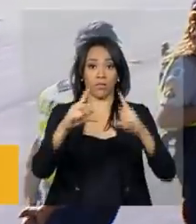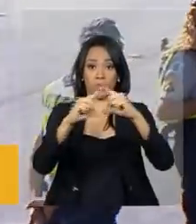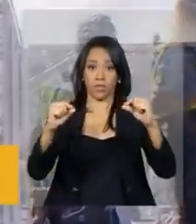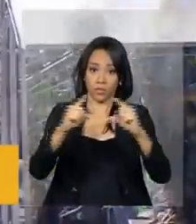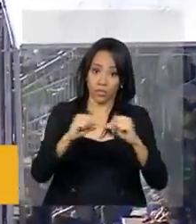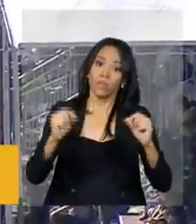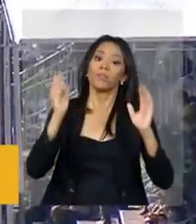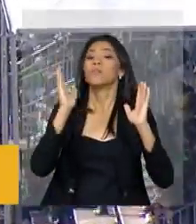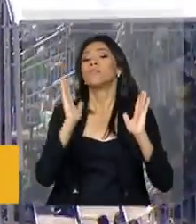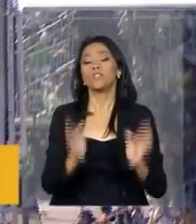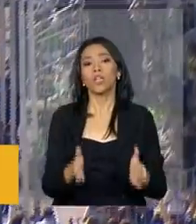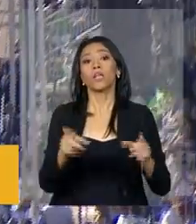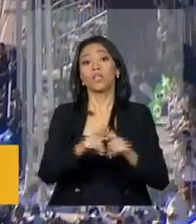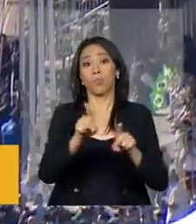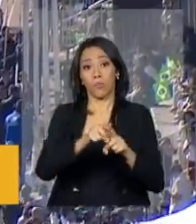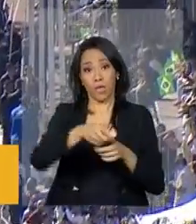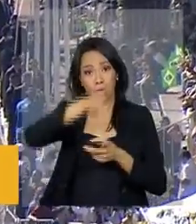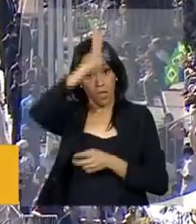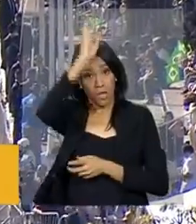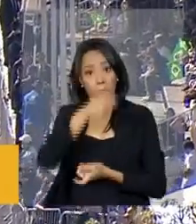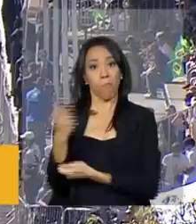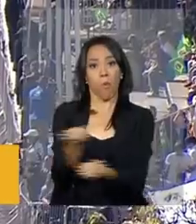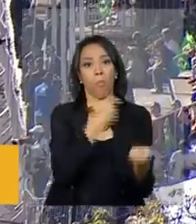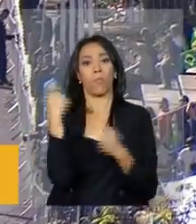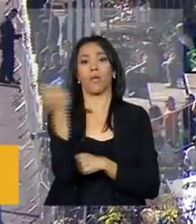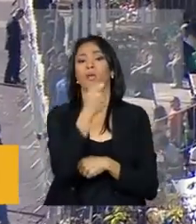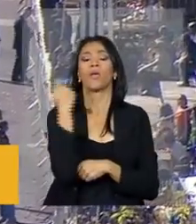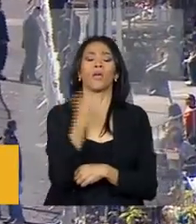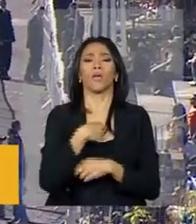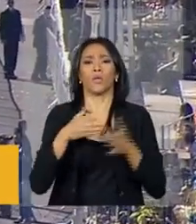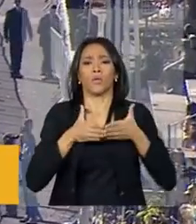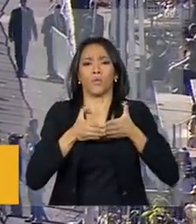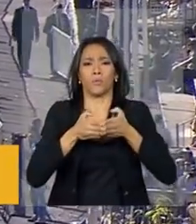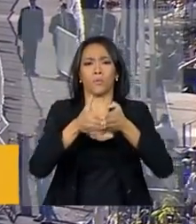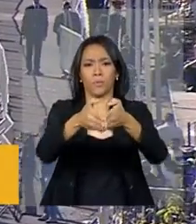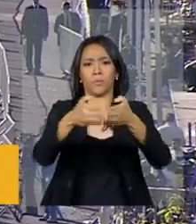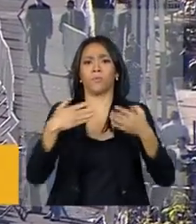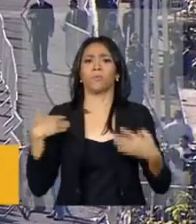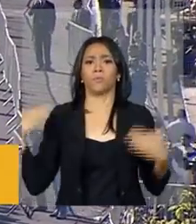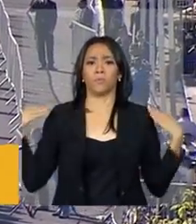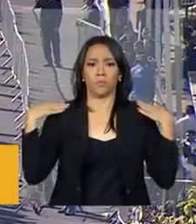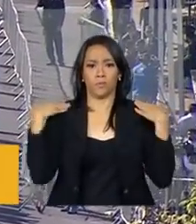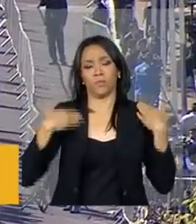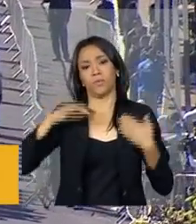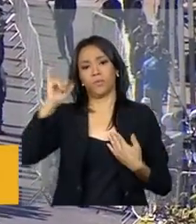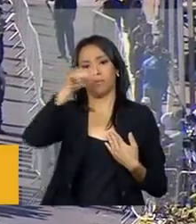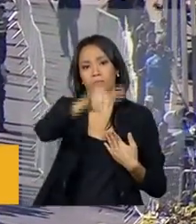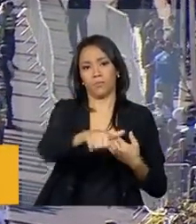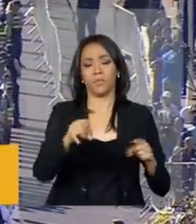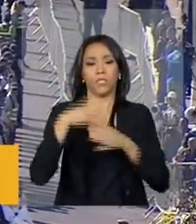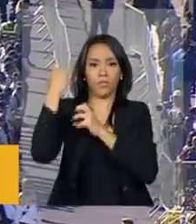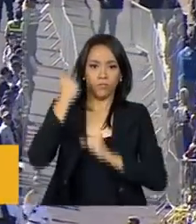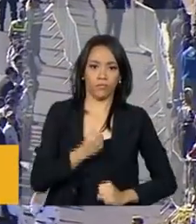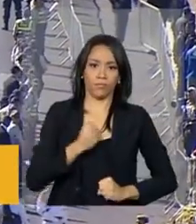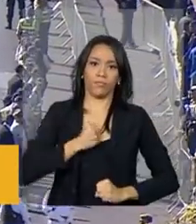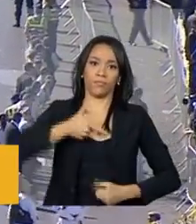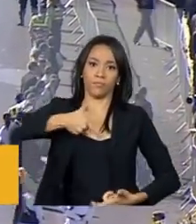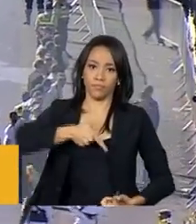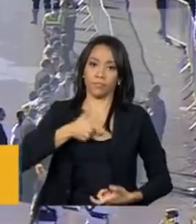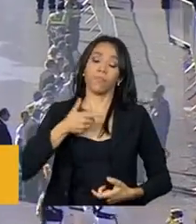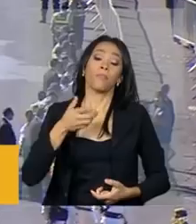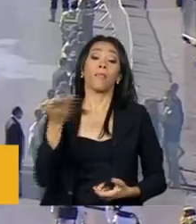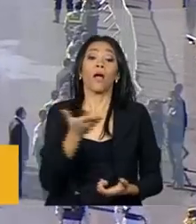já passou pelo Corpo de Bombeiros, Exército, Marinha. Já está chegando lá quase ao palanque das autoridades, né? Onde vai ser